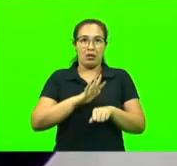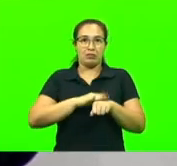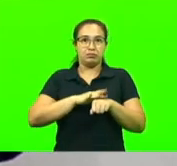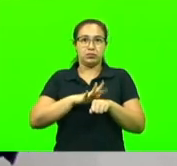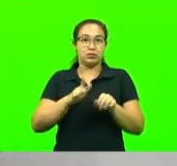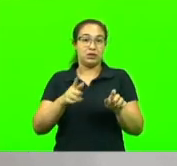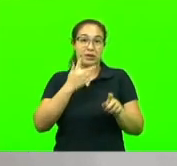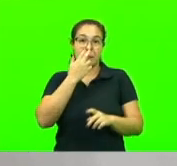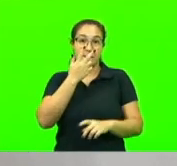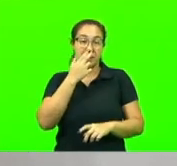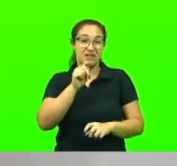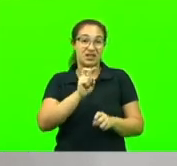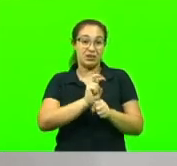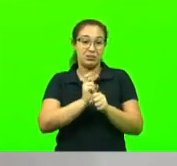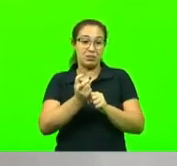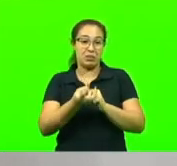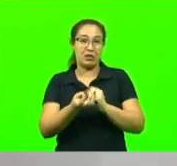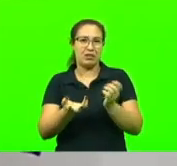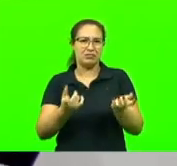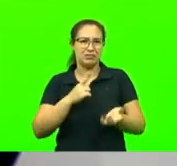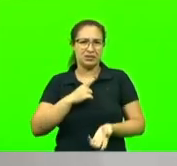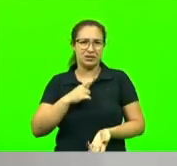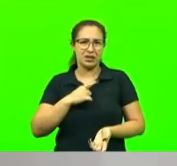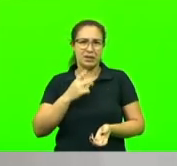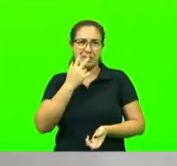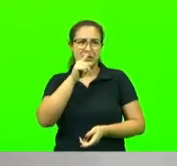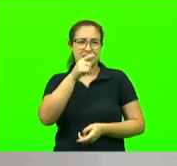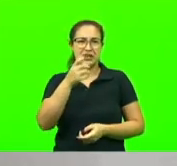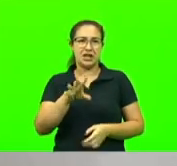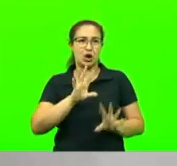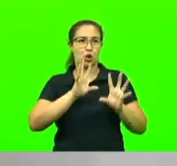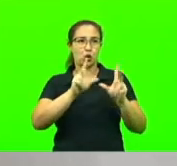Ele por si só fosse a doença.